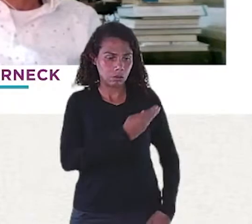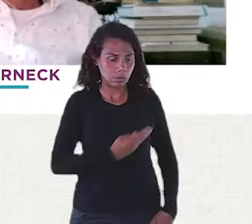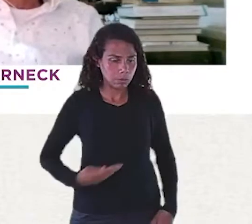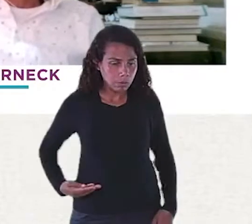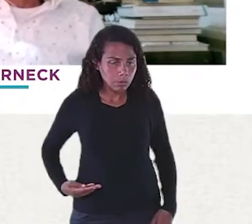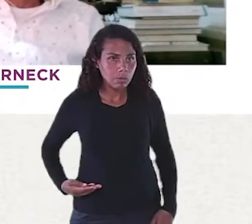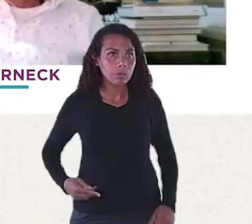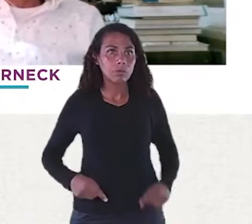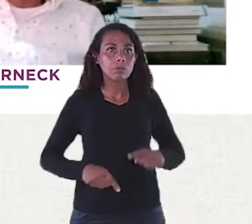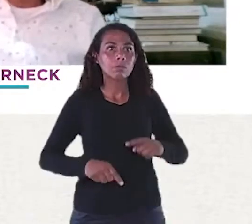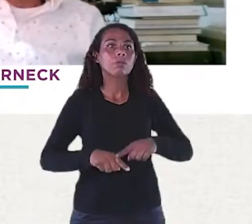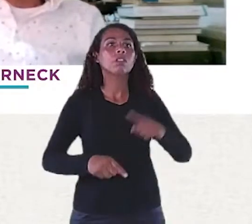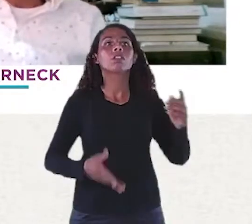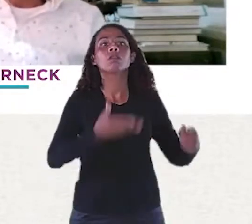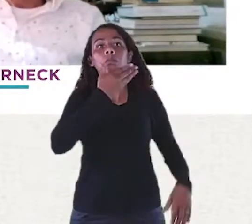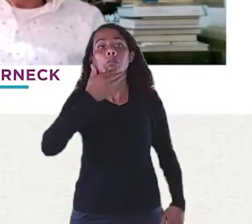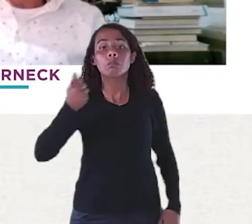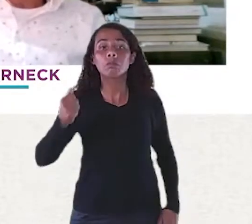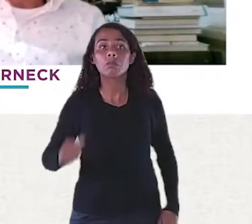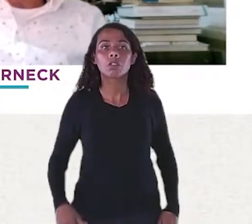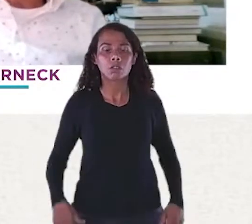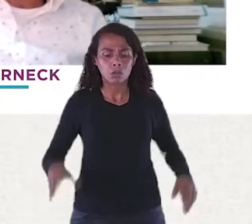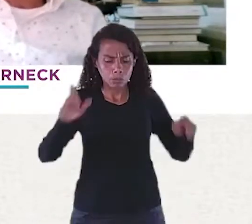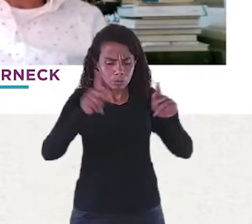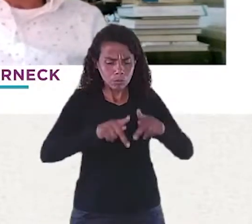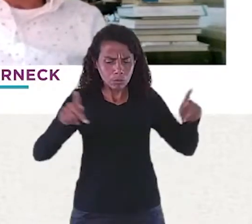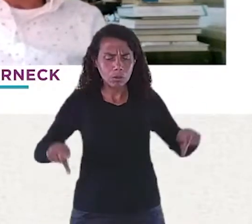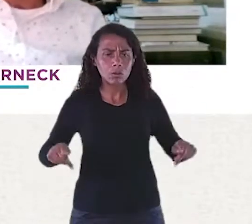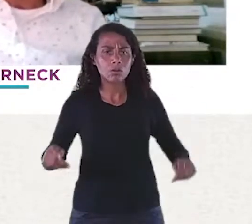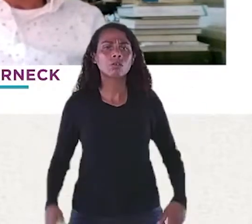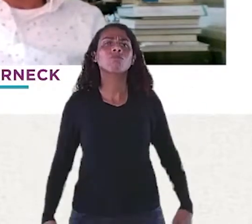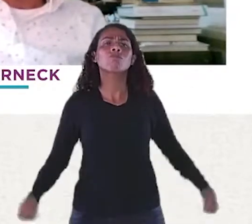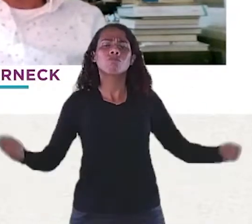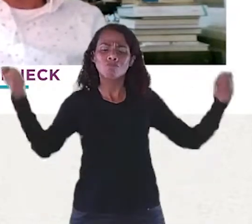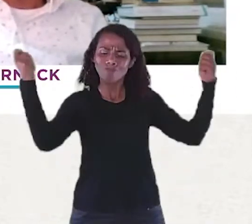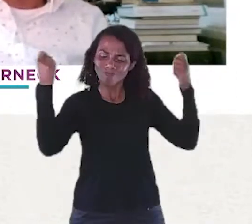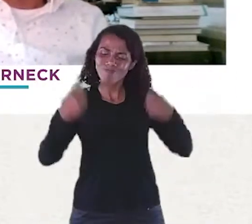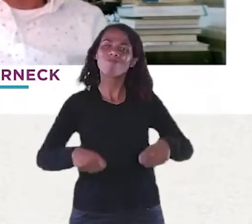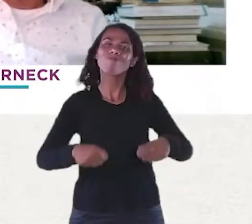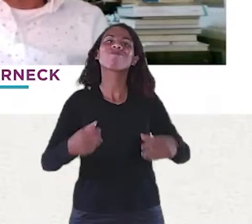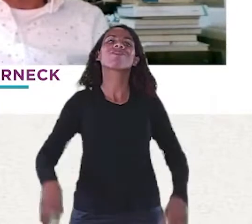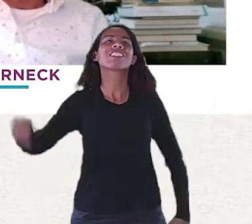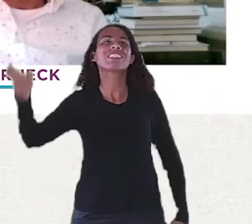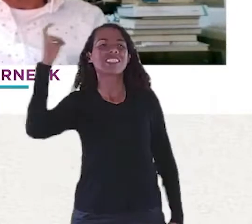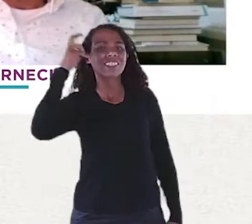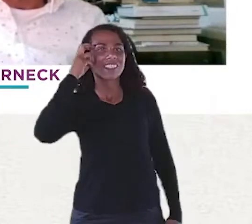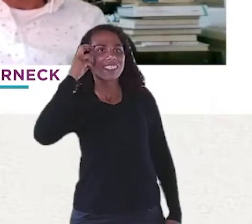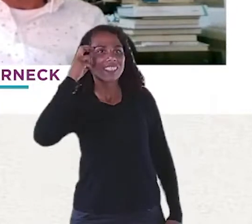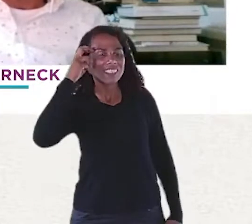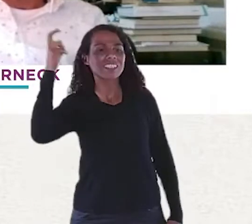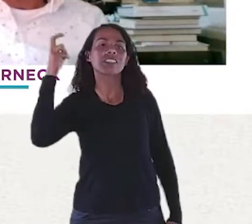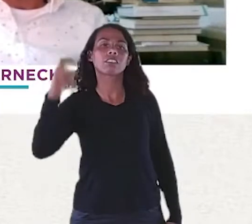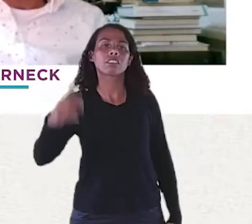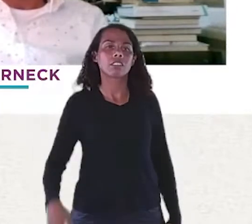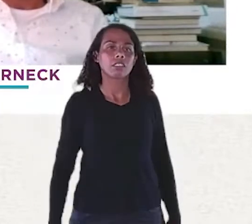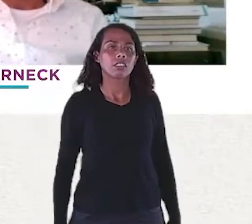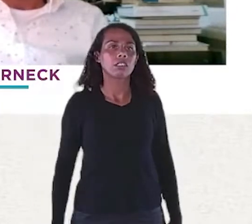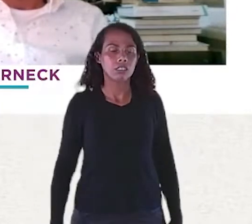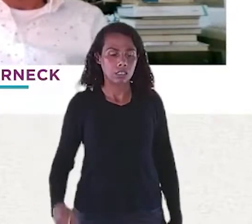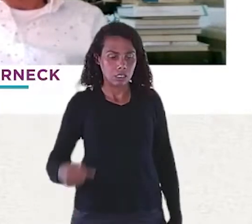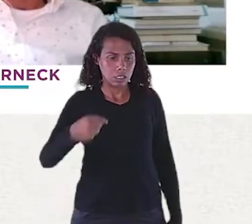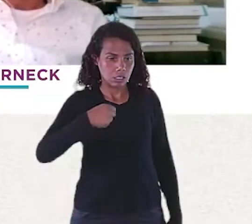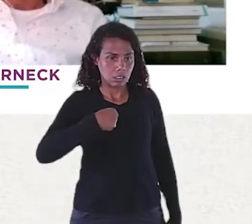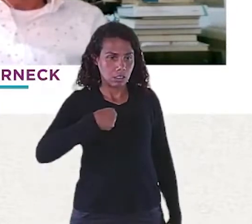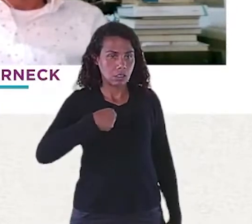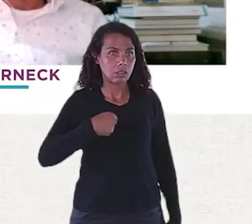ali, e lá estudaram, entre outros, a gente tinha o maior orgulho de lembrar, de saber que lá tinham